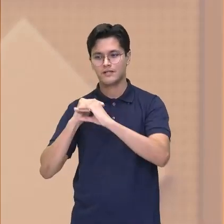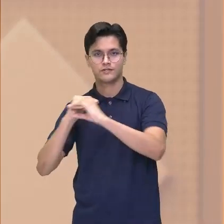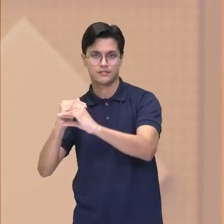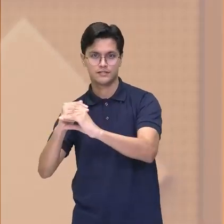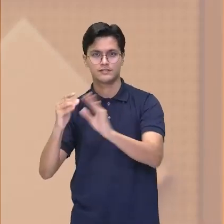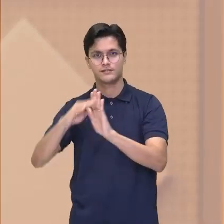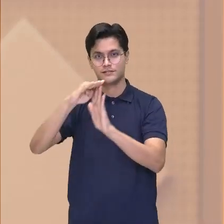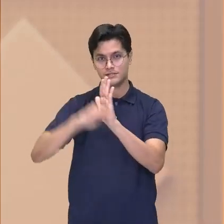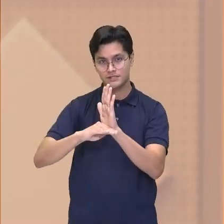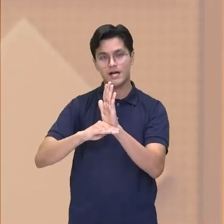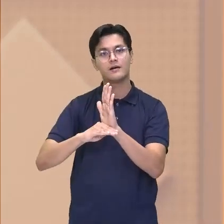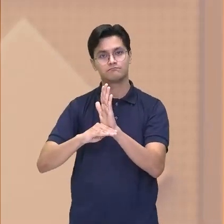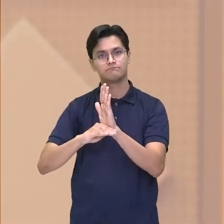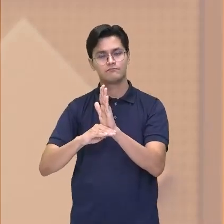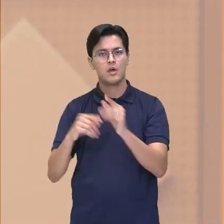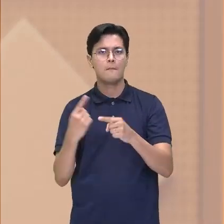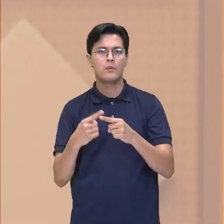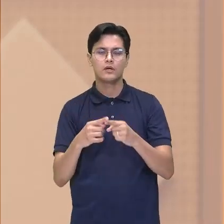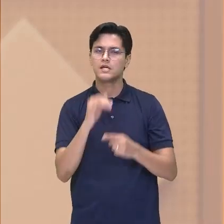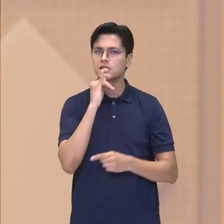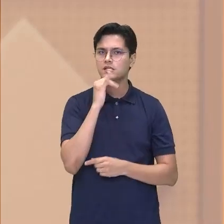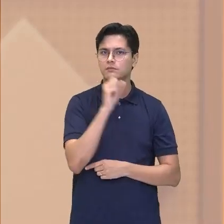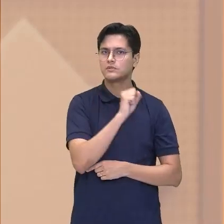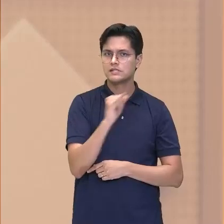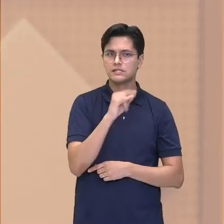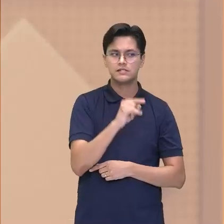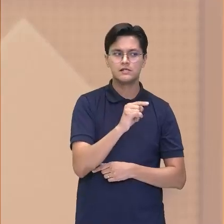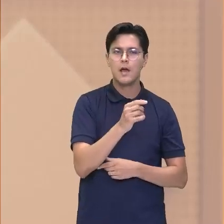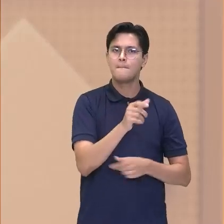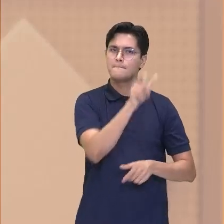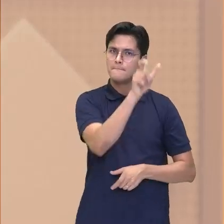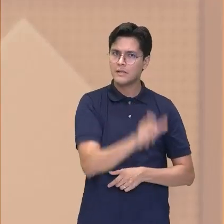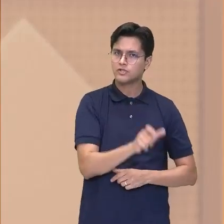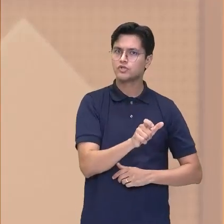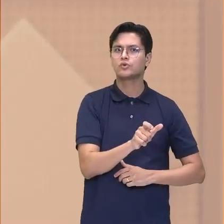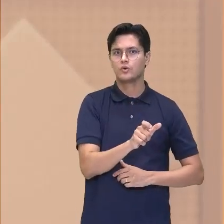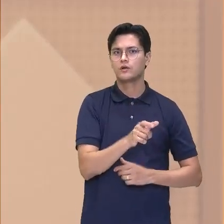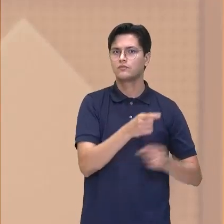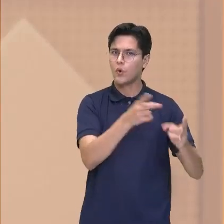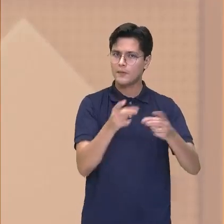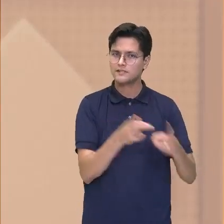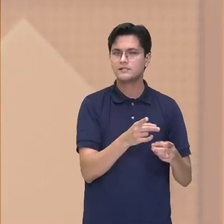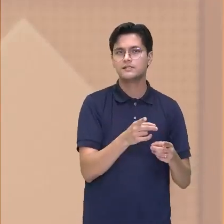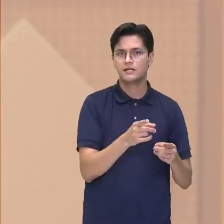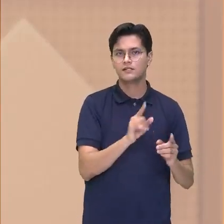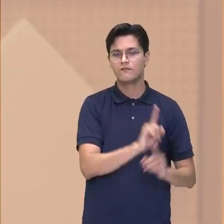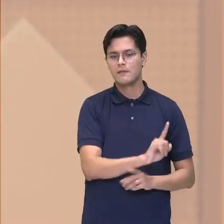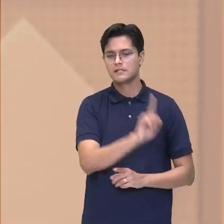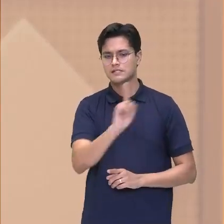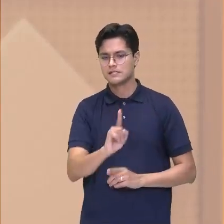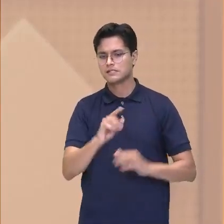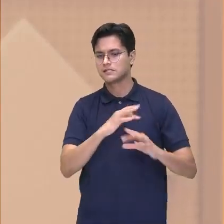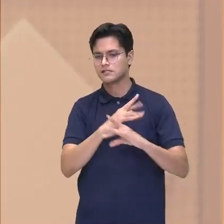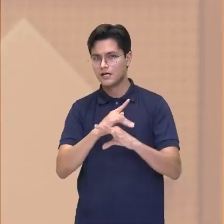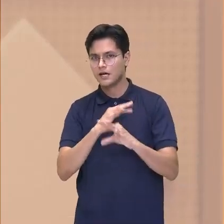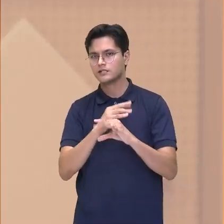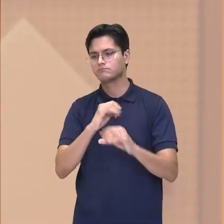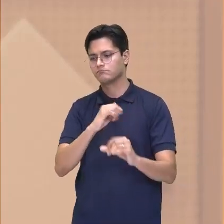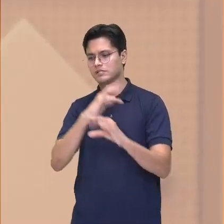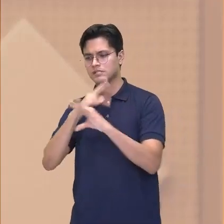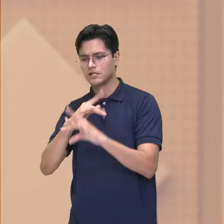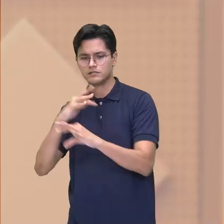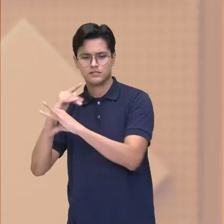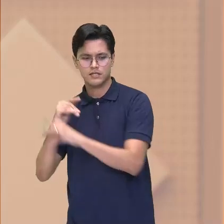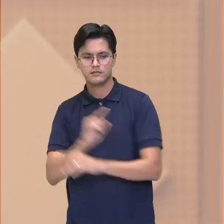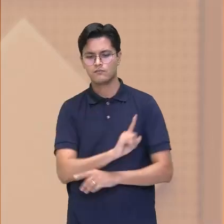de cidade em cidade, de feudo em feudo, para ele não é interessante pagar uma moeda em cada